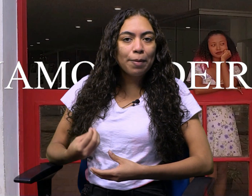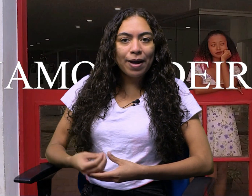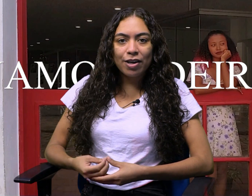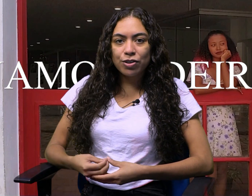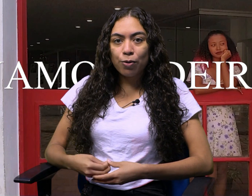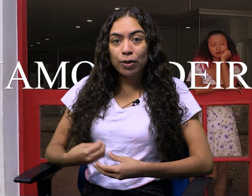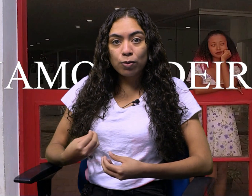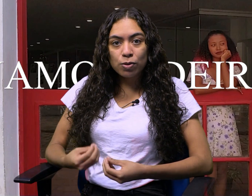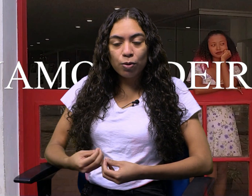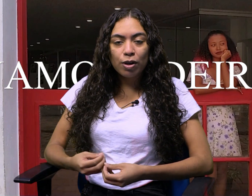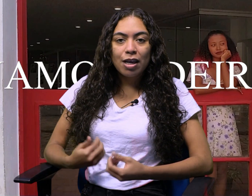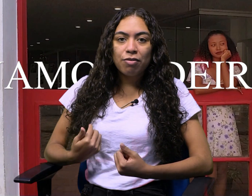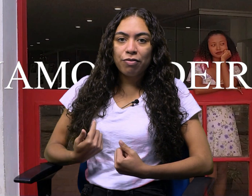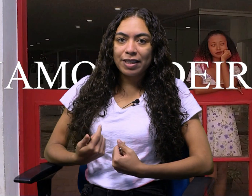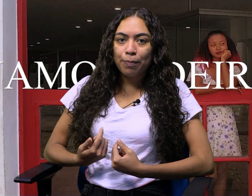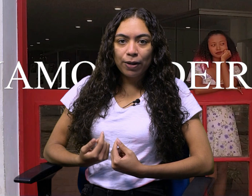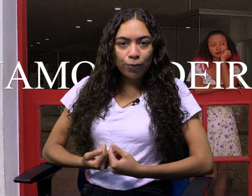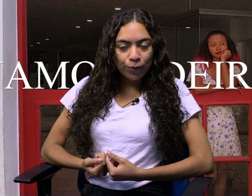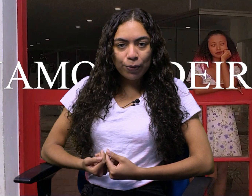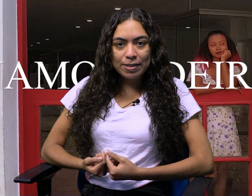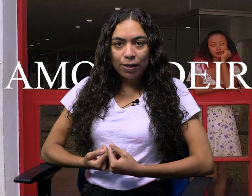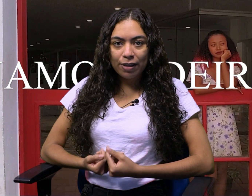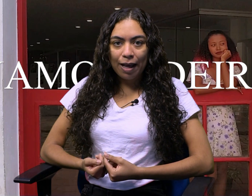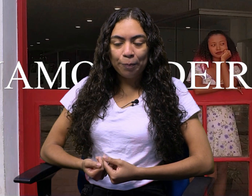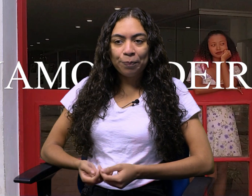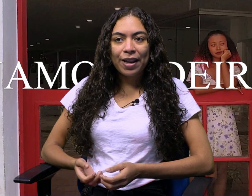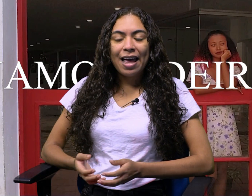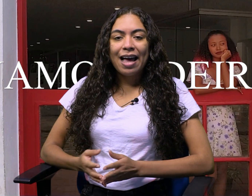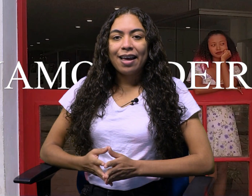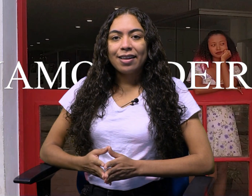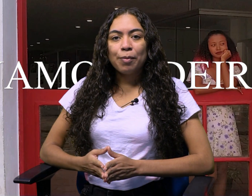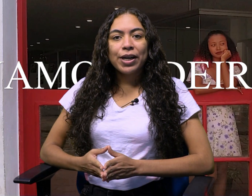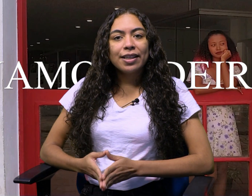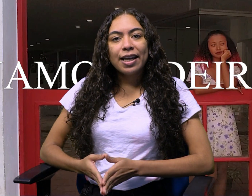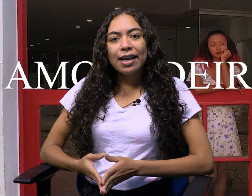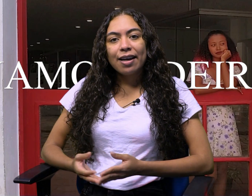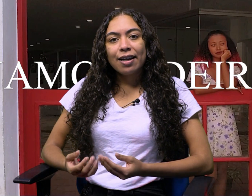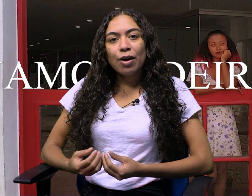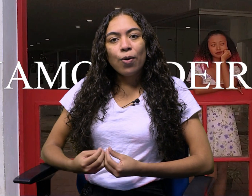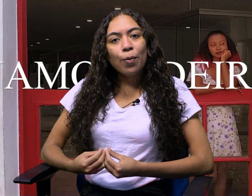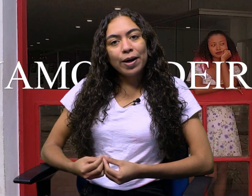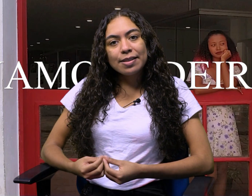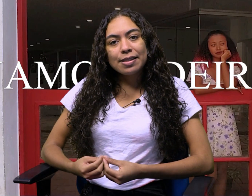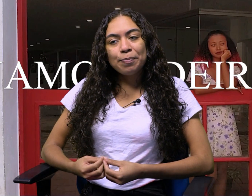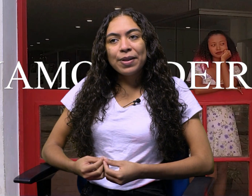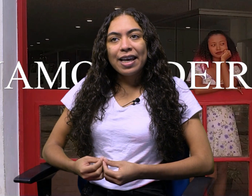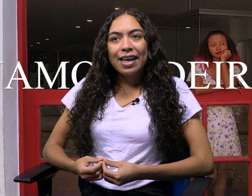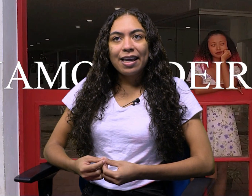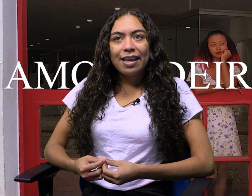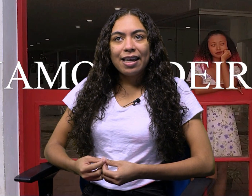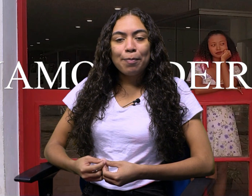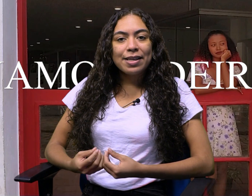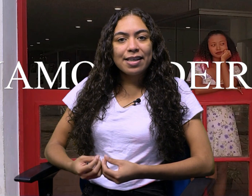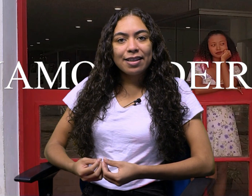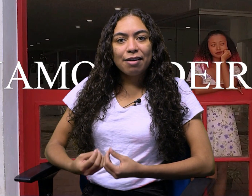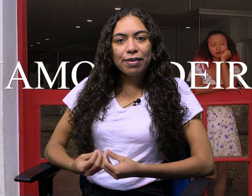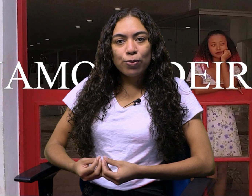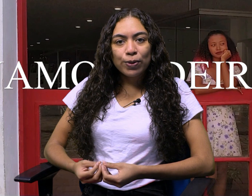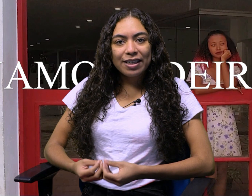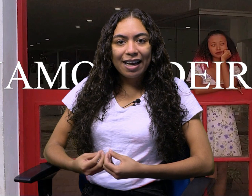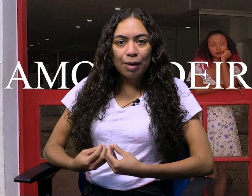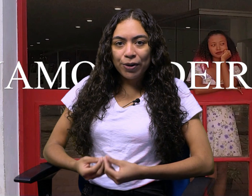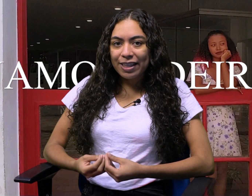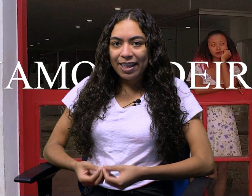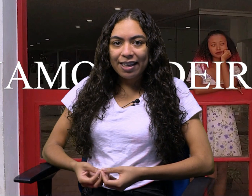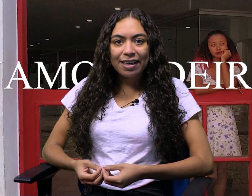tanto a imagem quanto o som, foi feita pelo um único celular. Namoradeira, ele é um romance, ele representa a